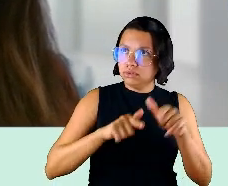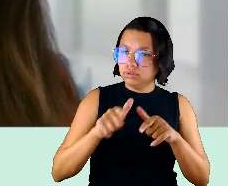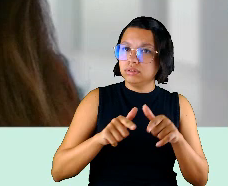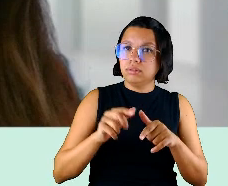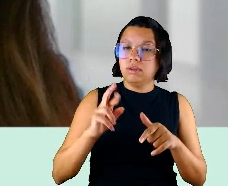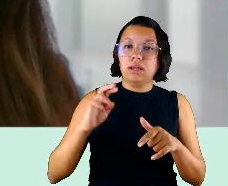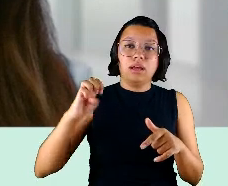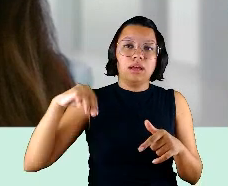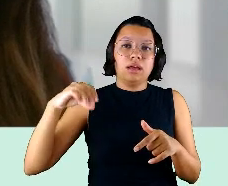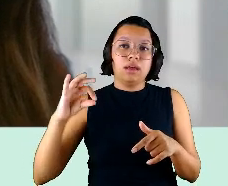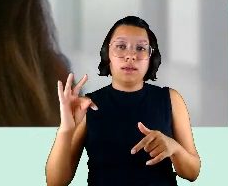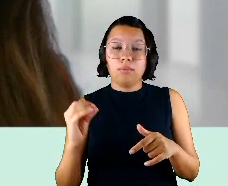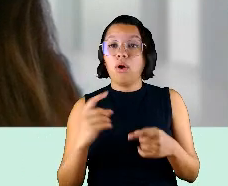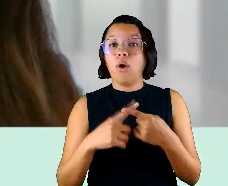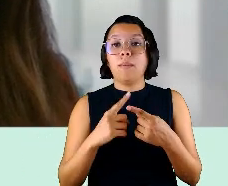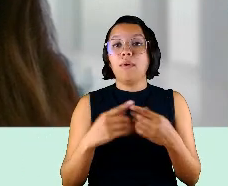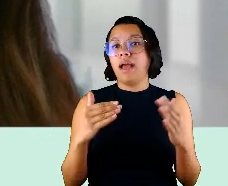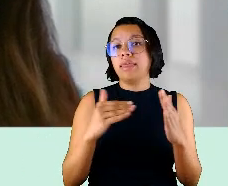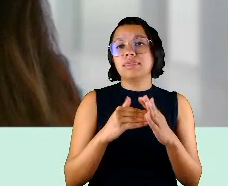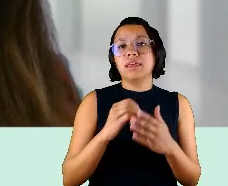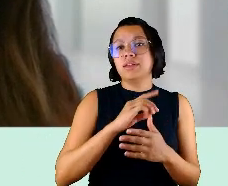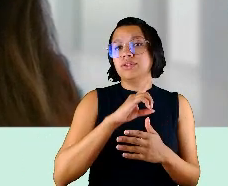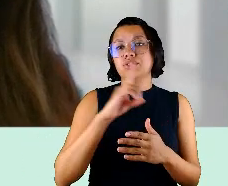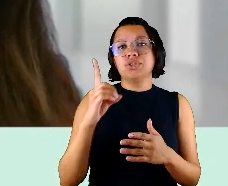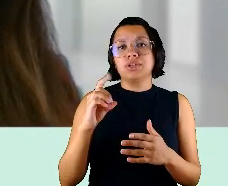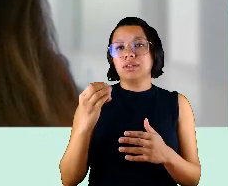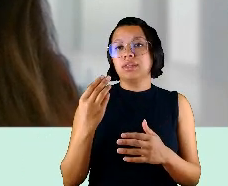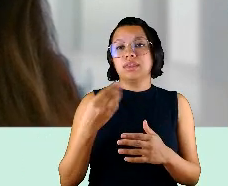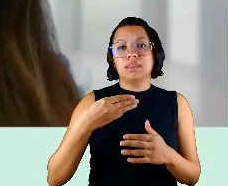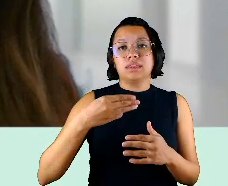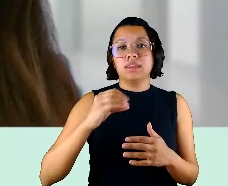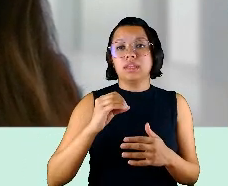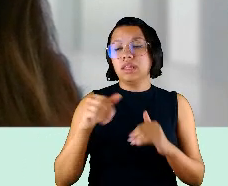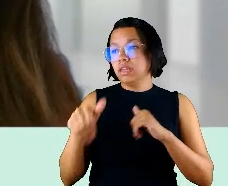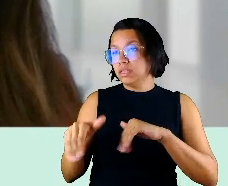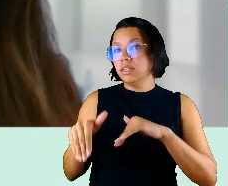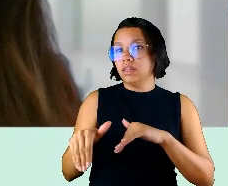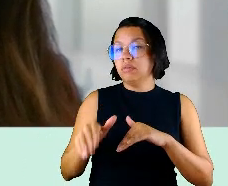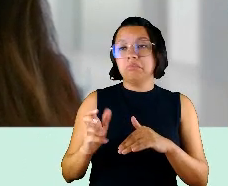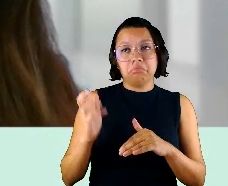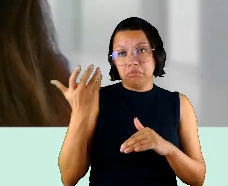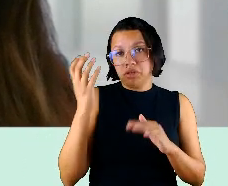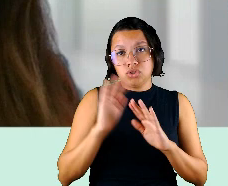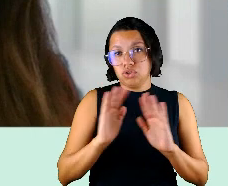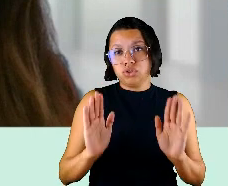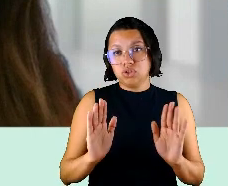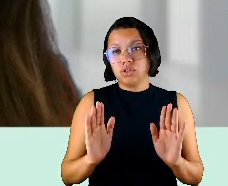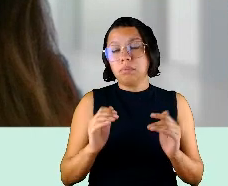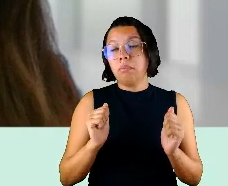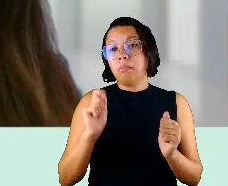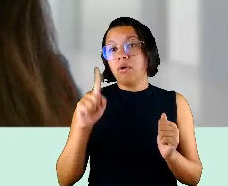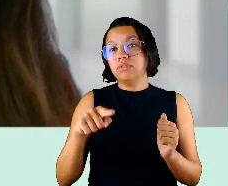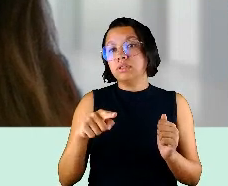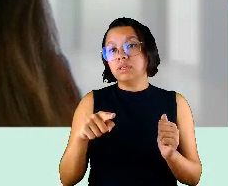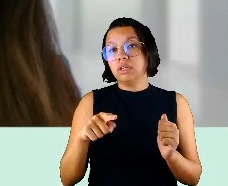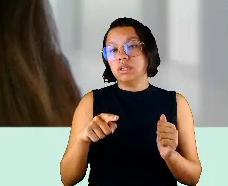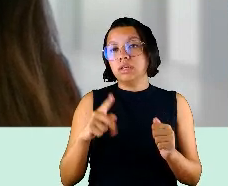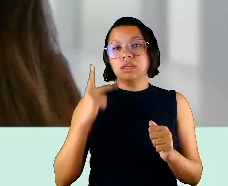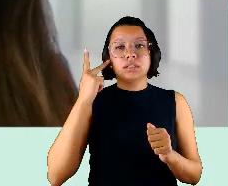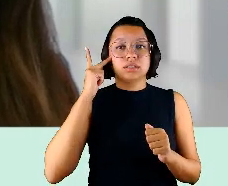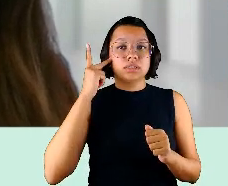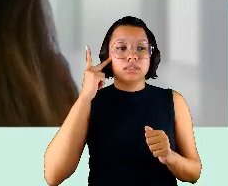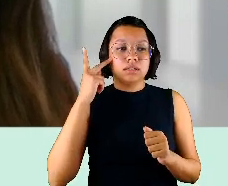remoto, ele obtém, porque até dia 30 de setembro isso está decidido. Pode ser que o Plano São